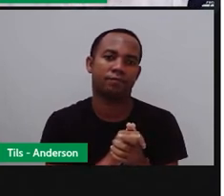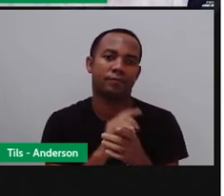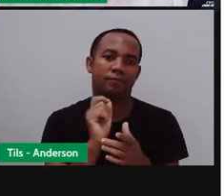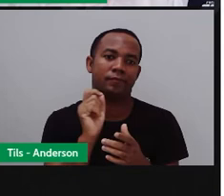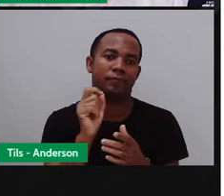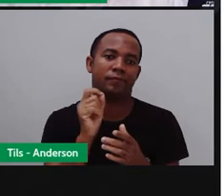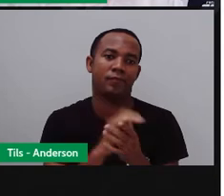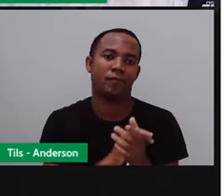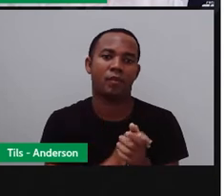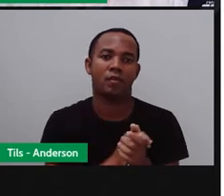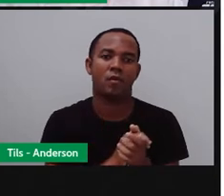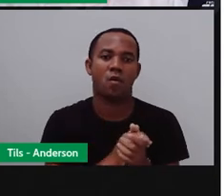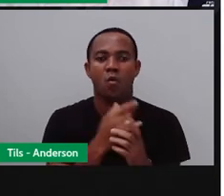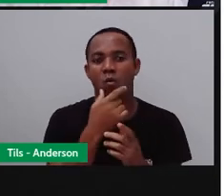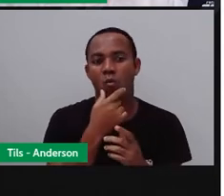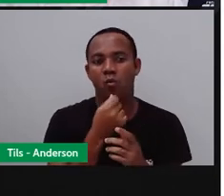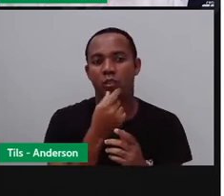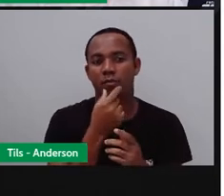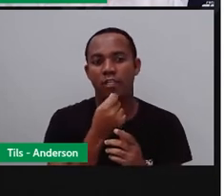o quê, Anderson?